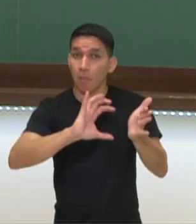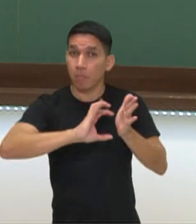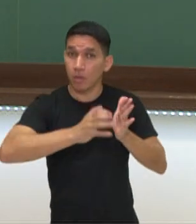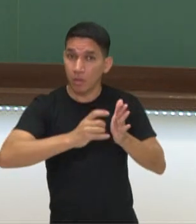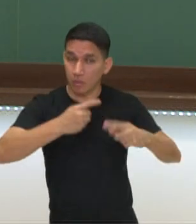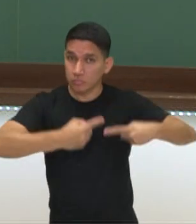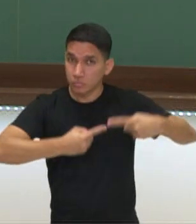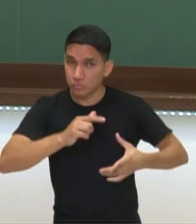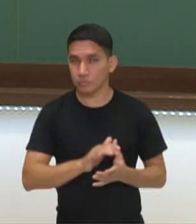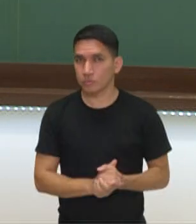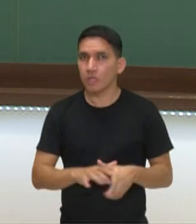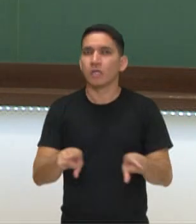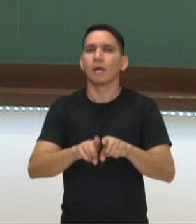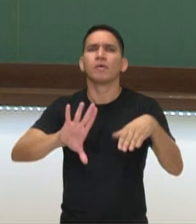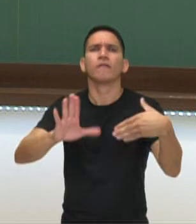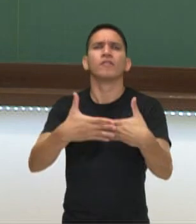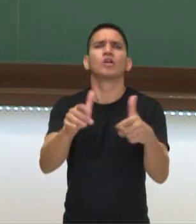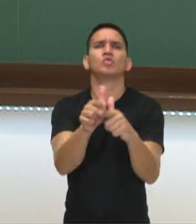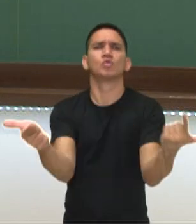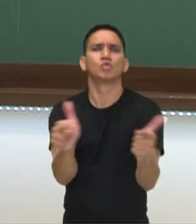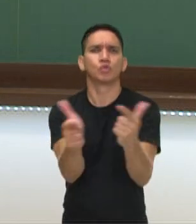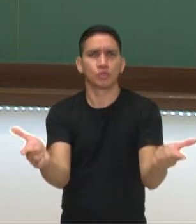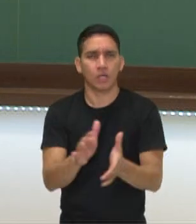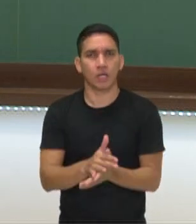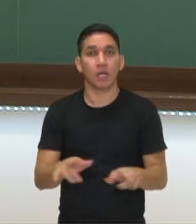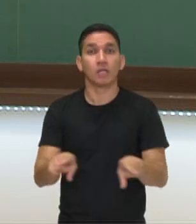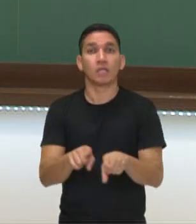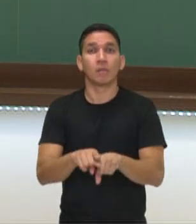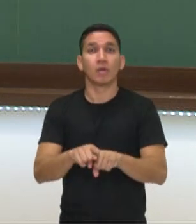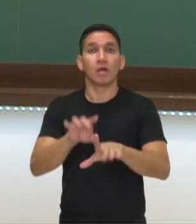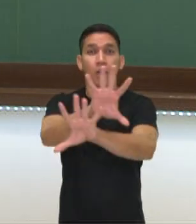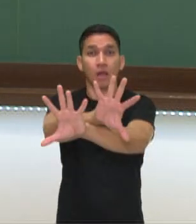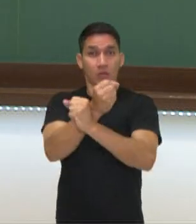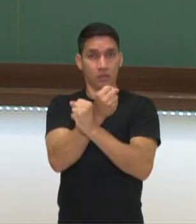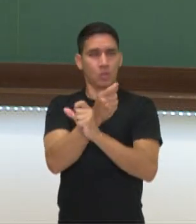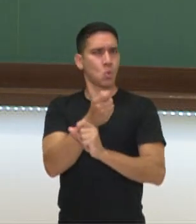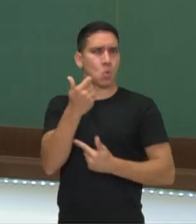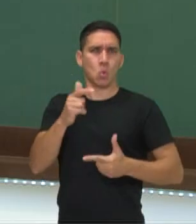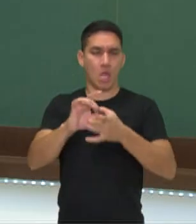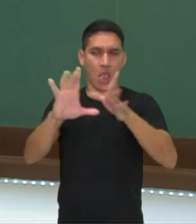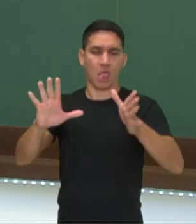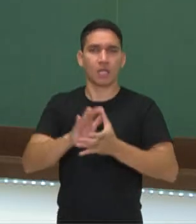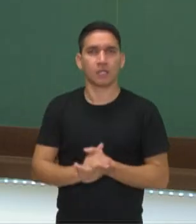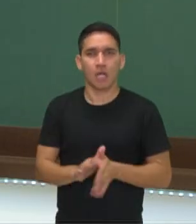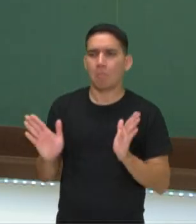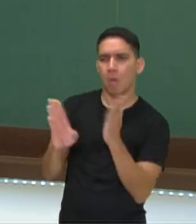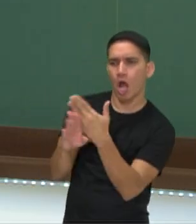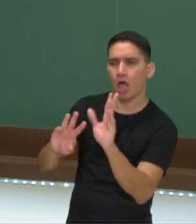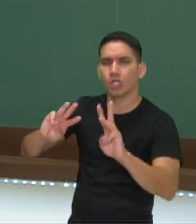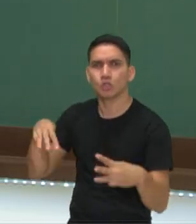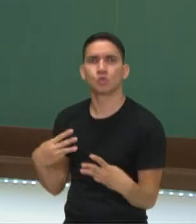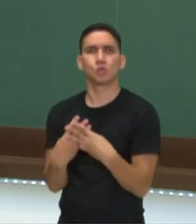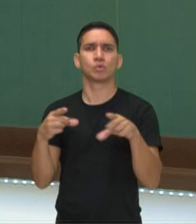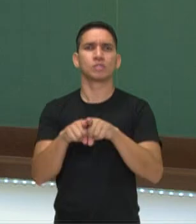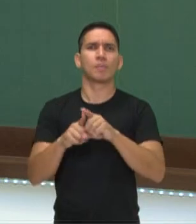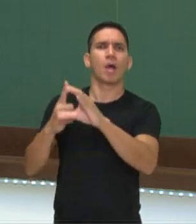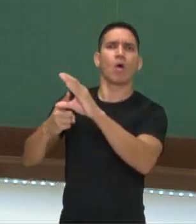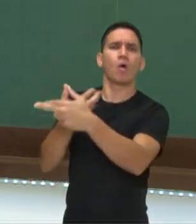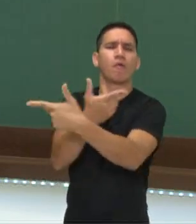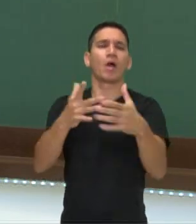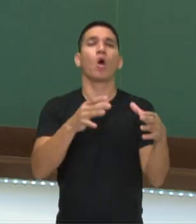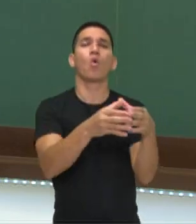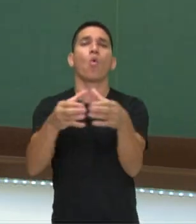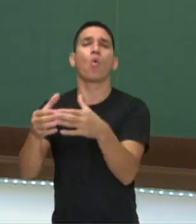partidos políticos, fechamentos de jornais, falta de liberdade, perseguição a judeus e comunistas, entre outros